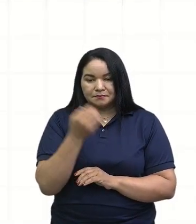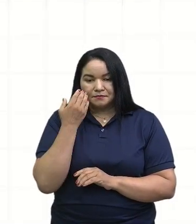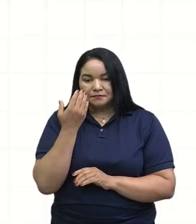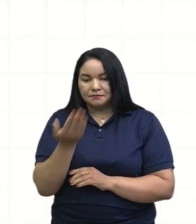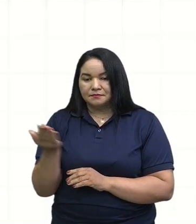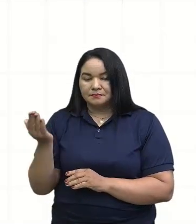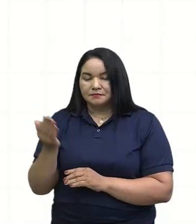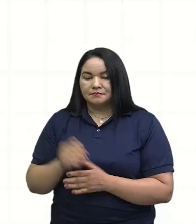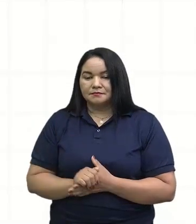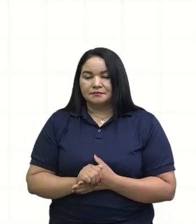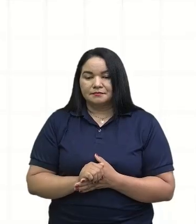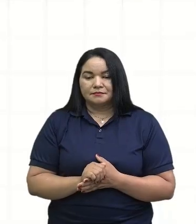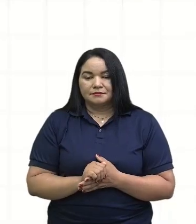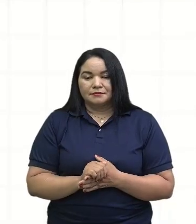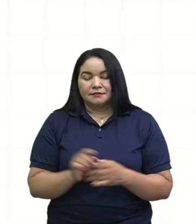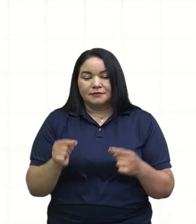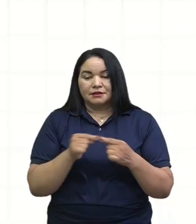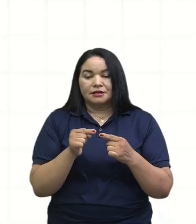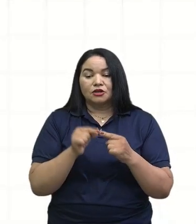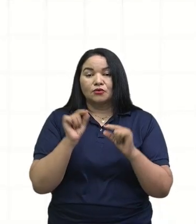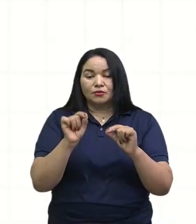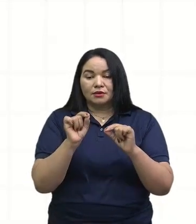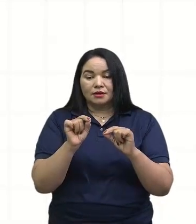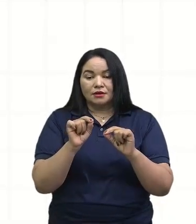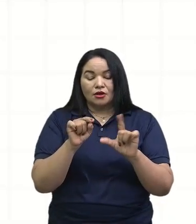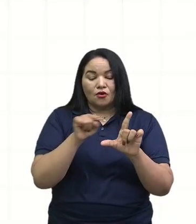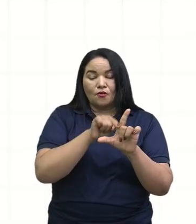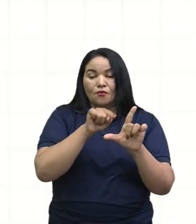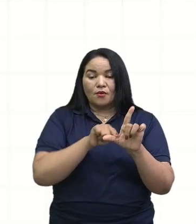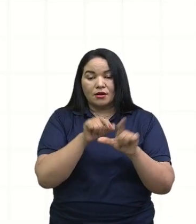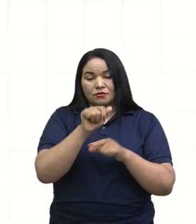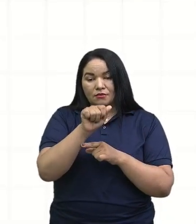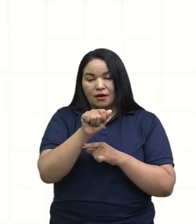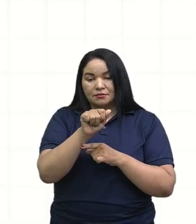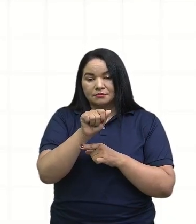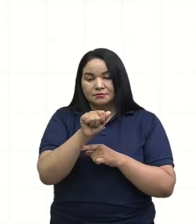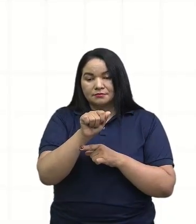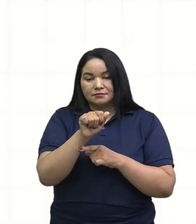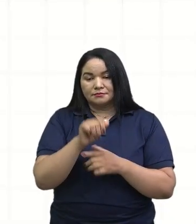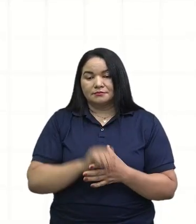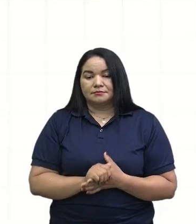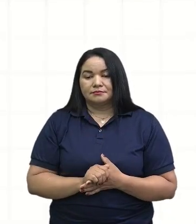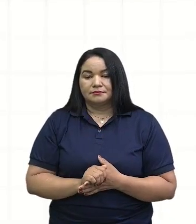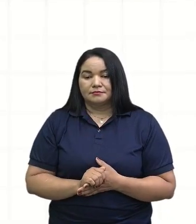Essa resposta equivale ao ângulo A, tá bom? Então, essa resposta aqui é igual a